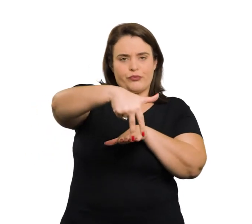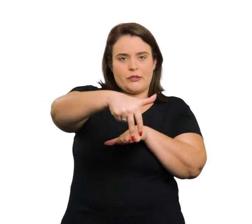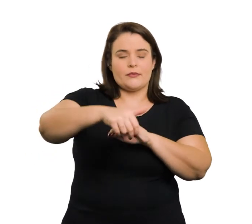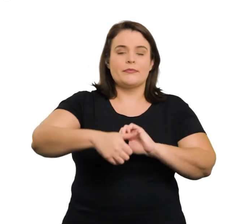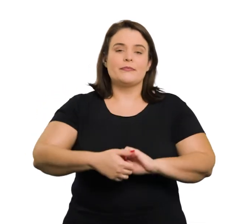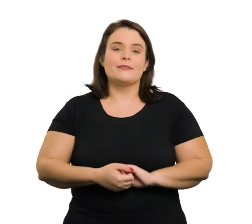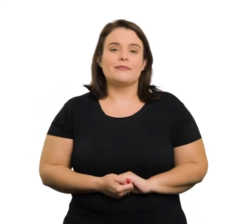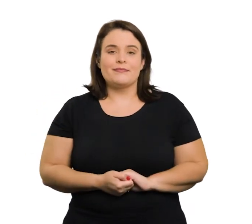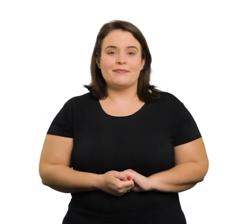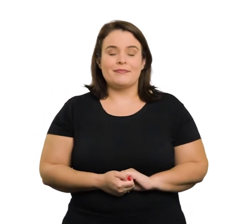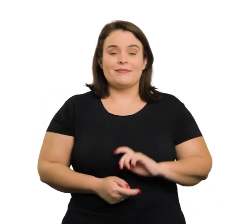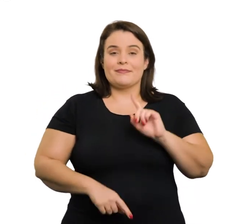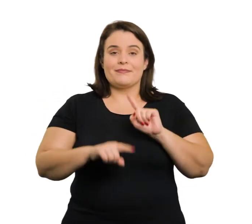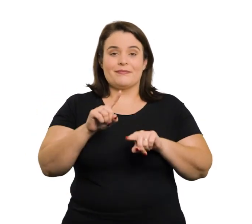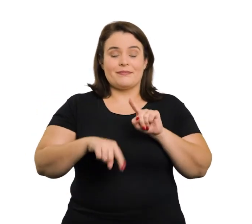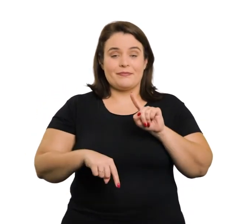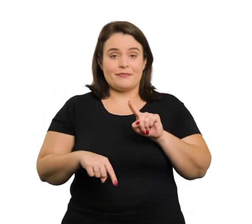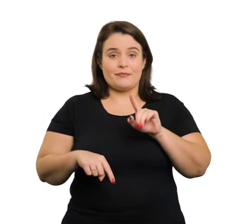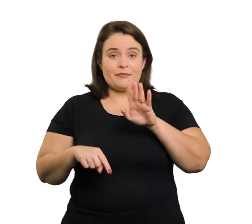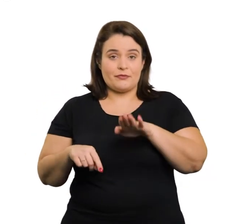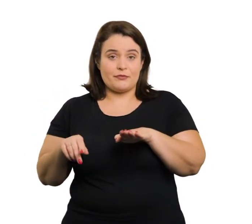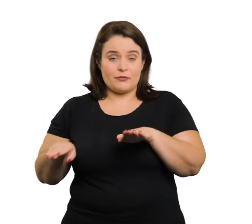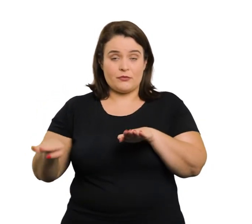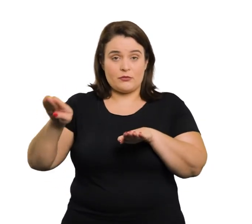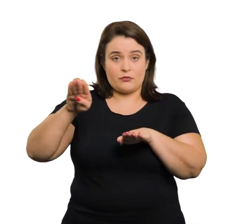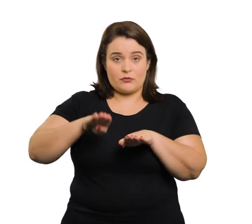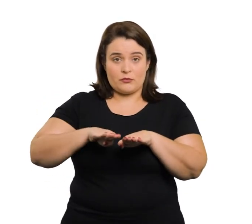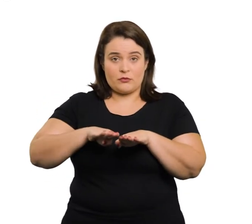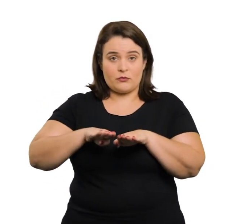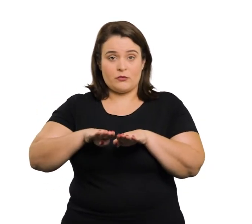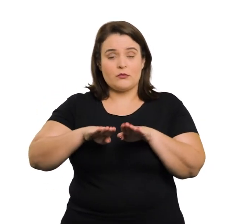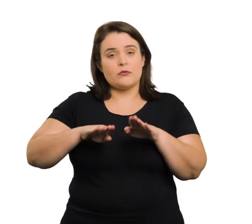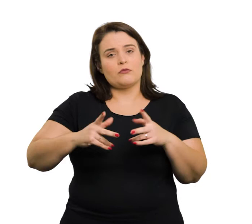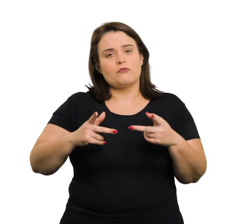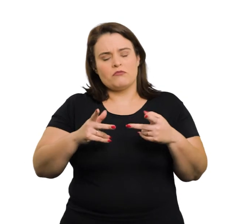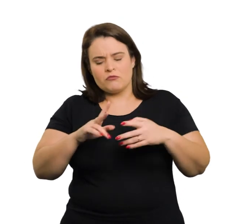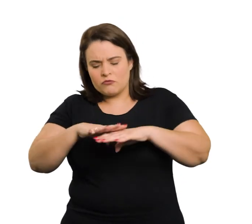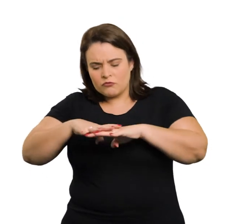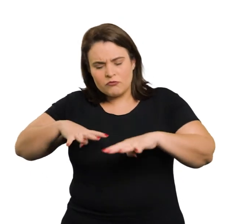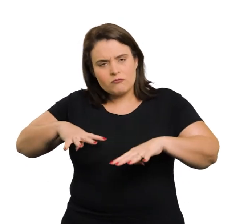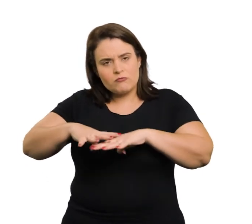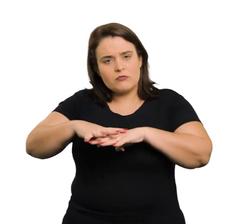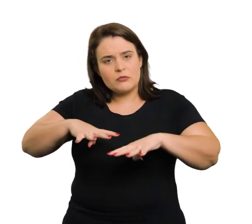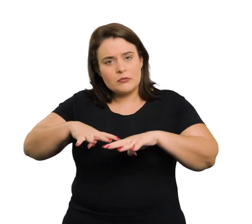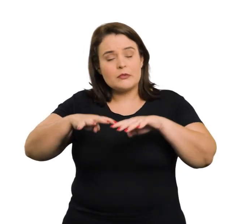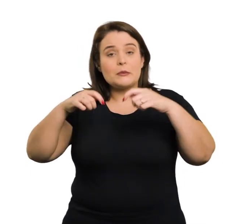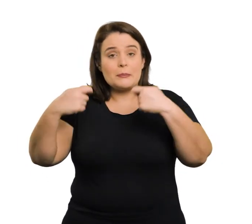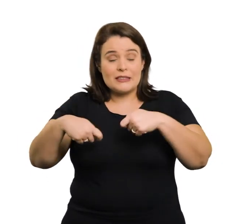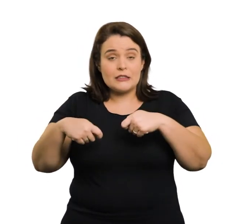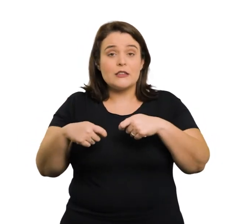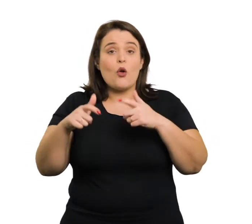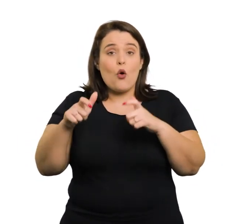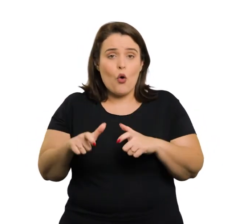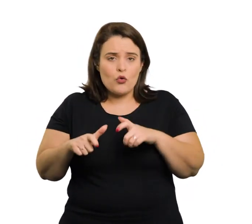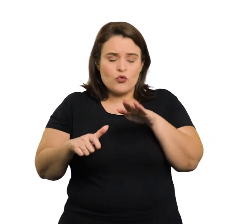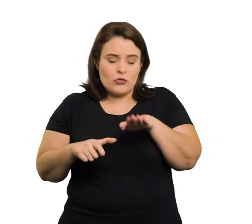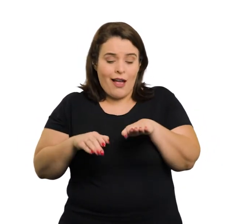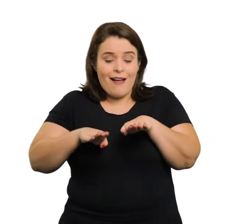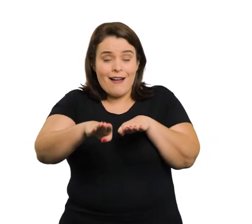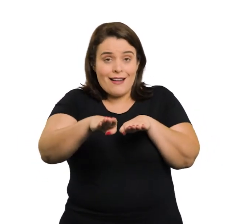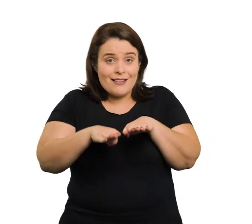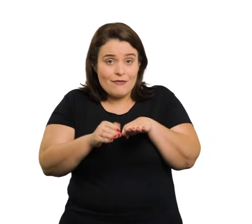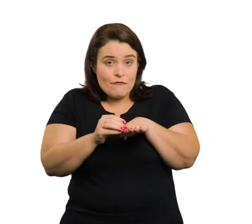pedestres. Equipamentos, tampas de acesso aos postos de visita e grelhas devem estar locados na faixa